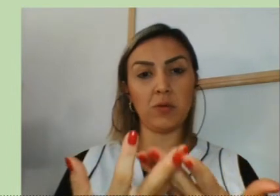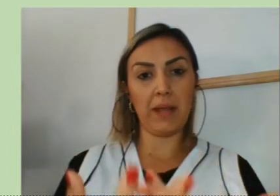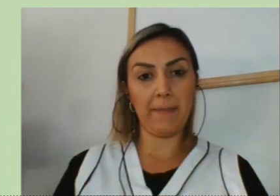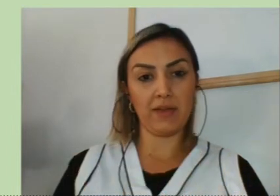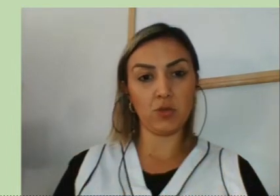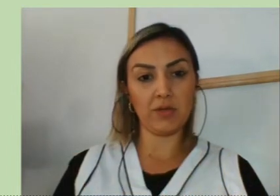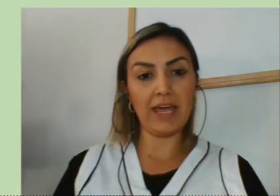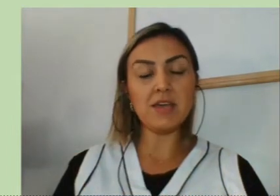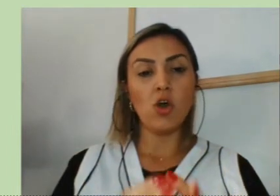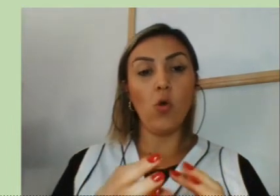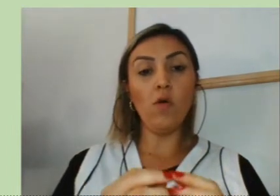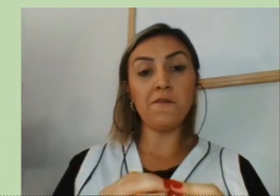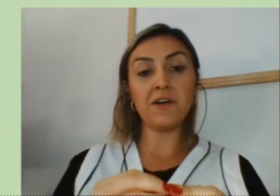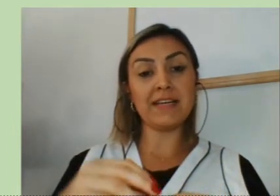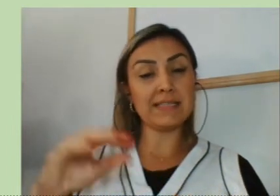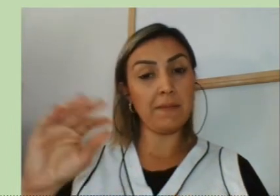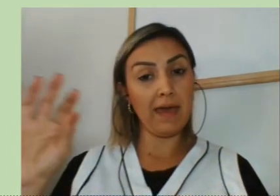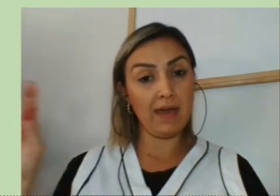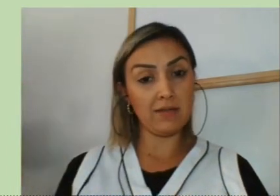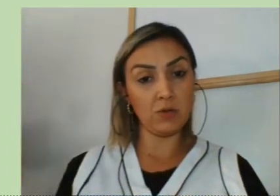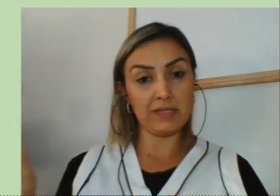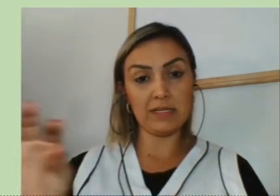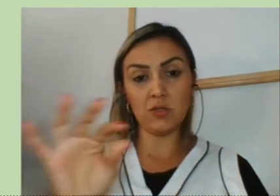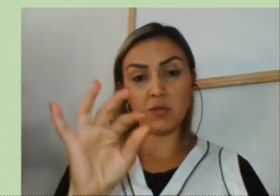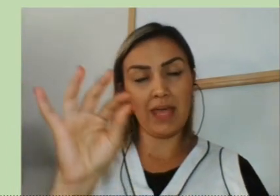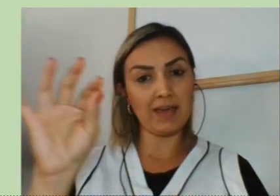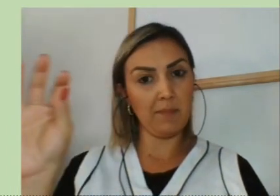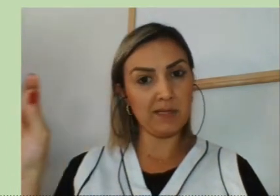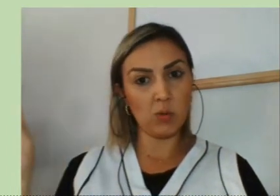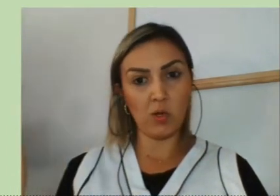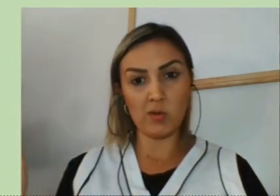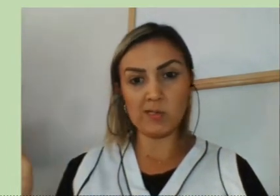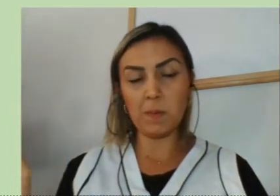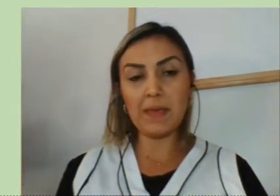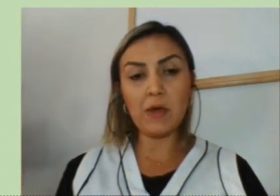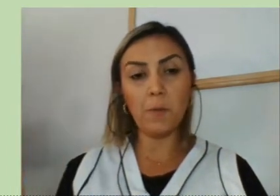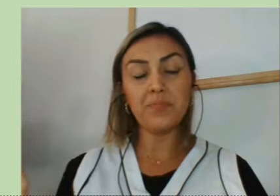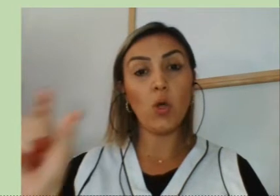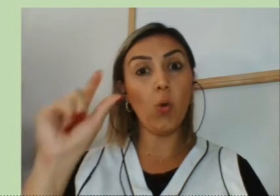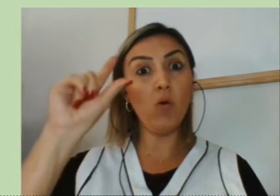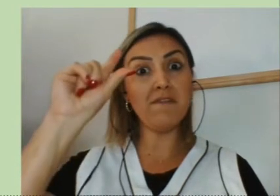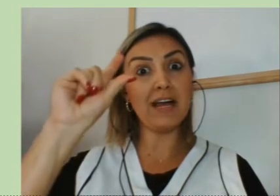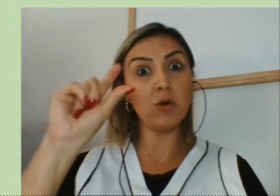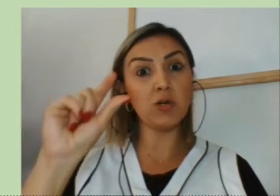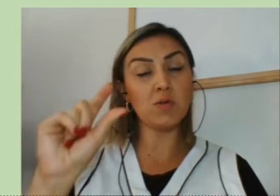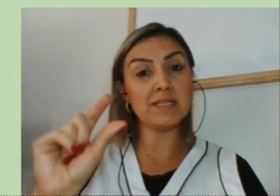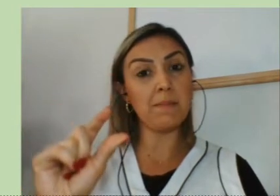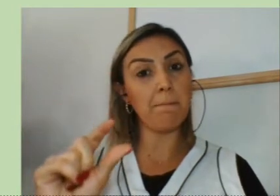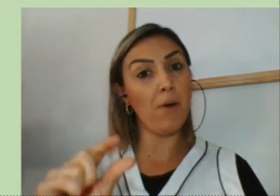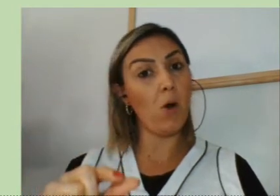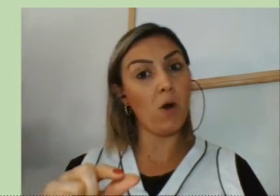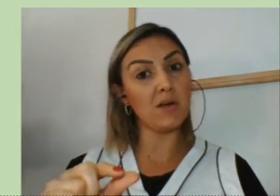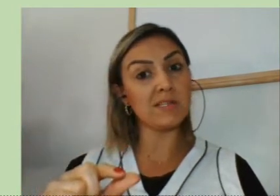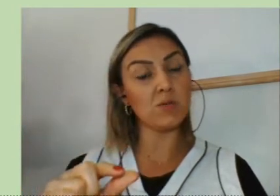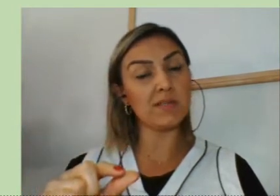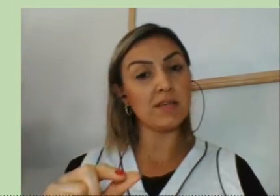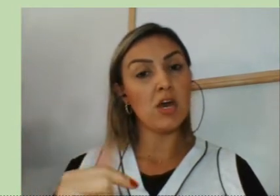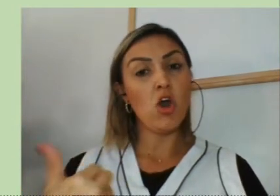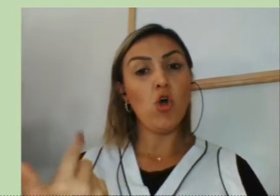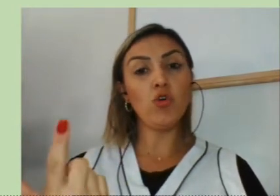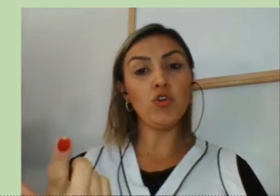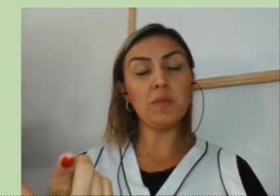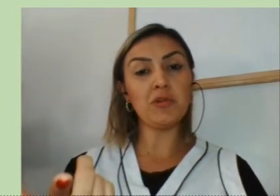do faturamento, né? O fornecimento, tanto, né, que a pessoa consumiu, o valor dos